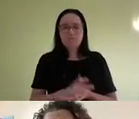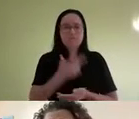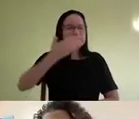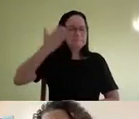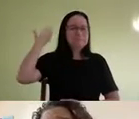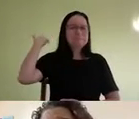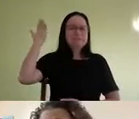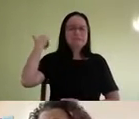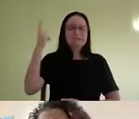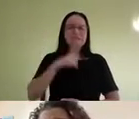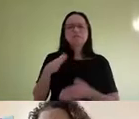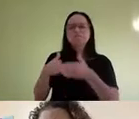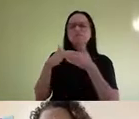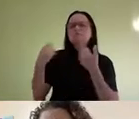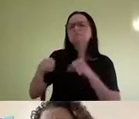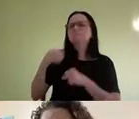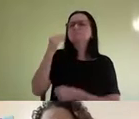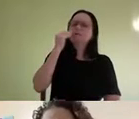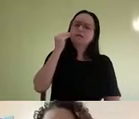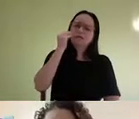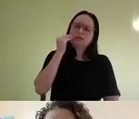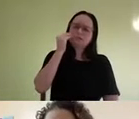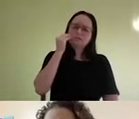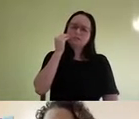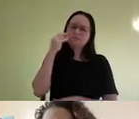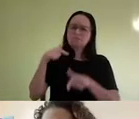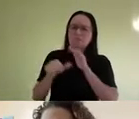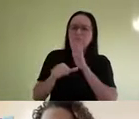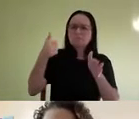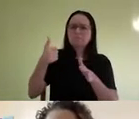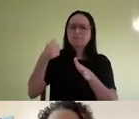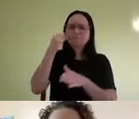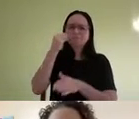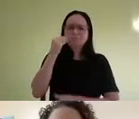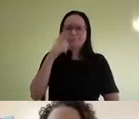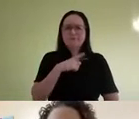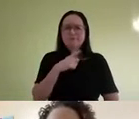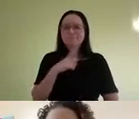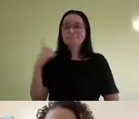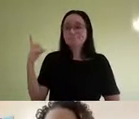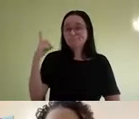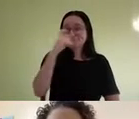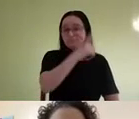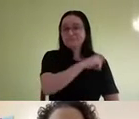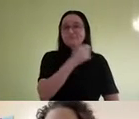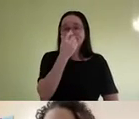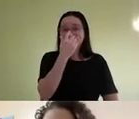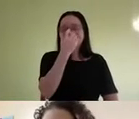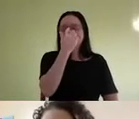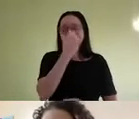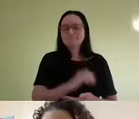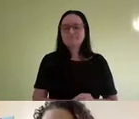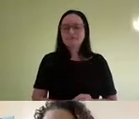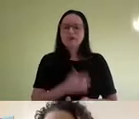ainda pediam muita experiência para o seu primeiro emprego, então, é difícil a gente conseguir uma primeira chance e aí eu consegui uma